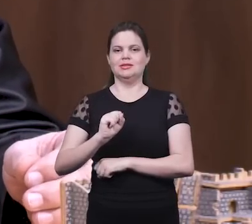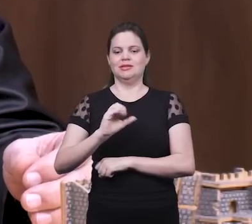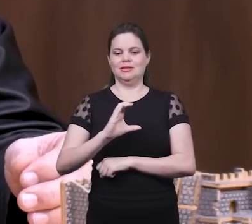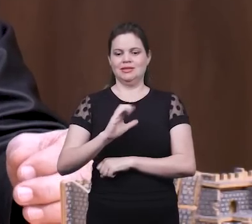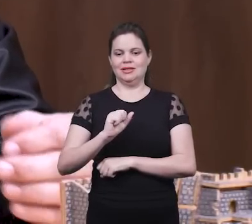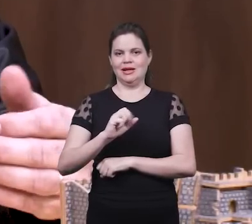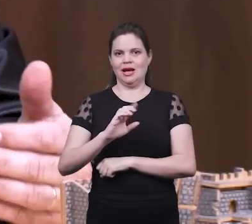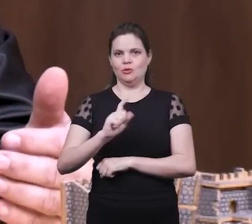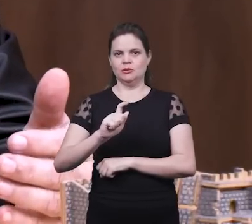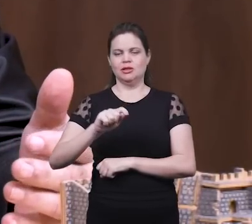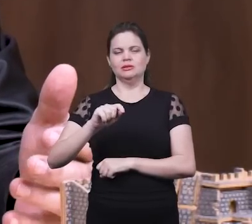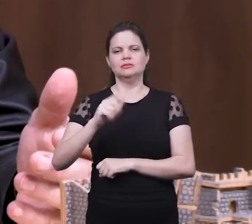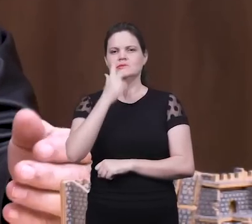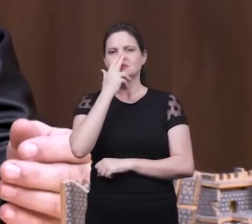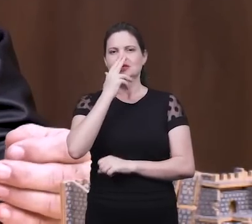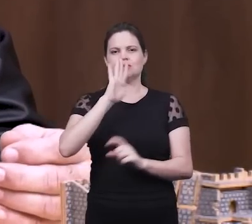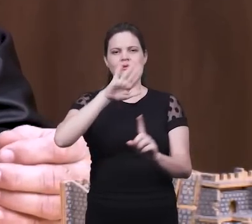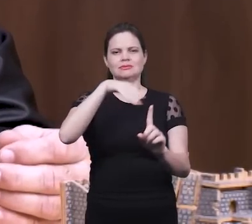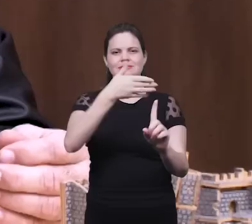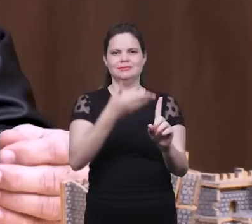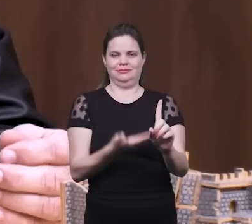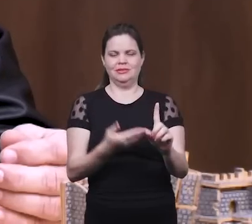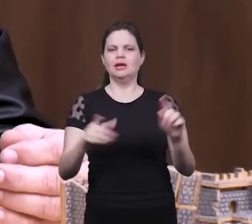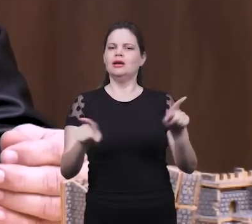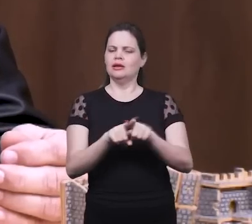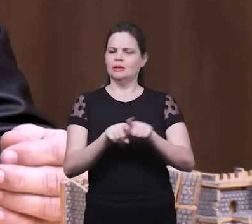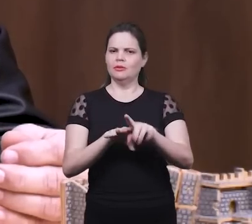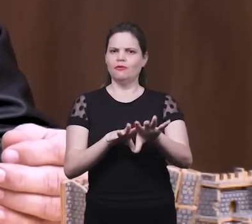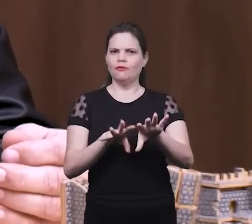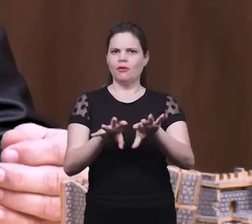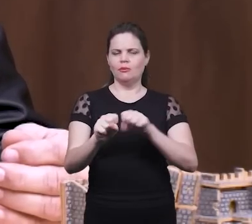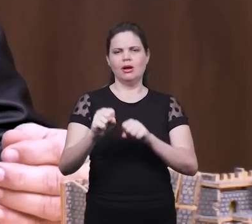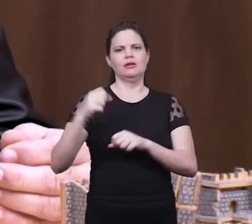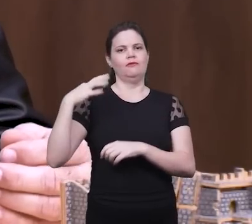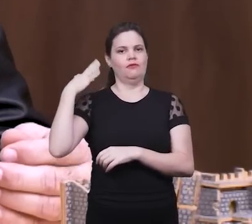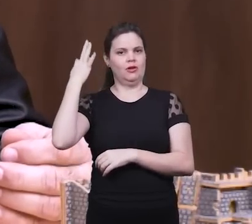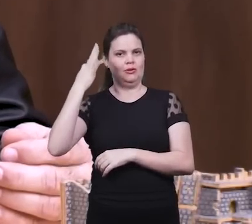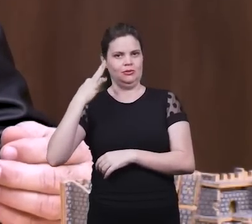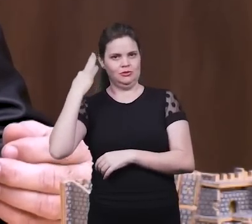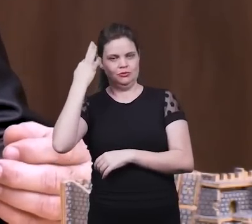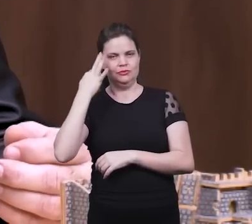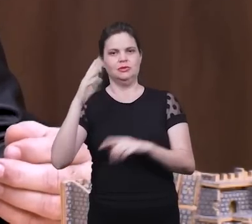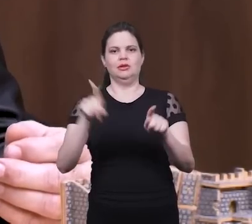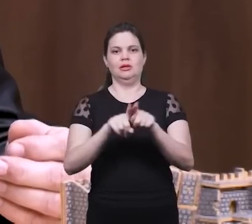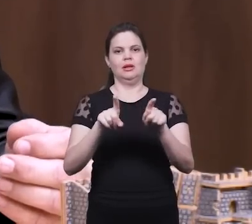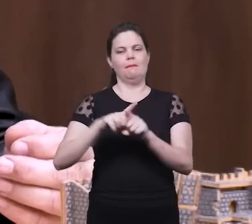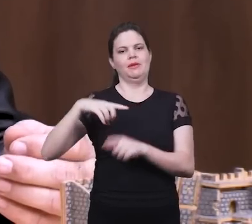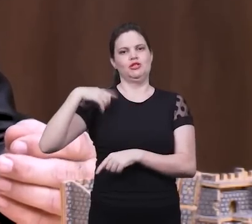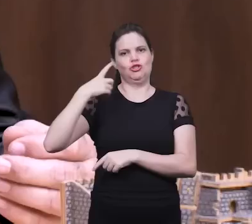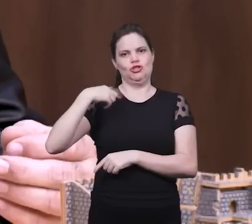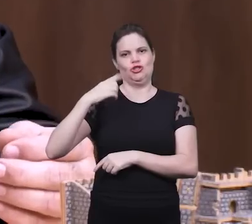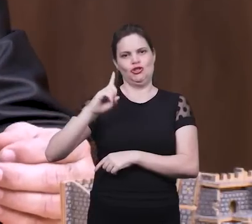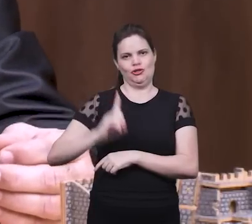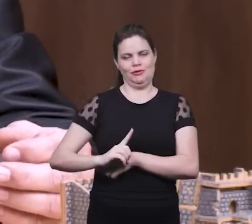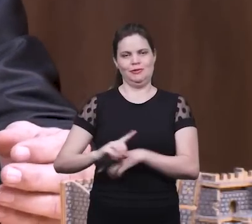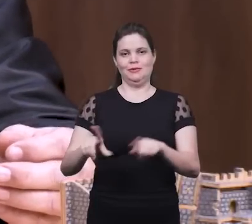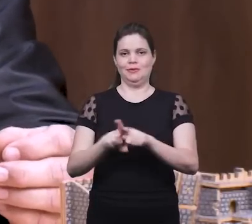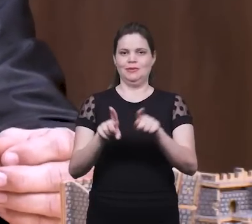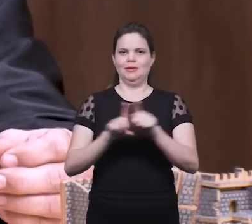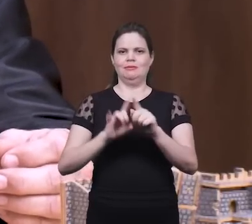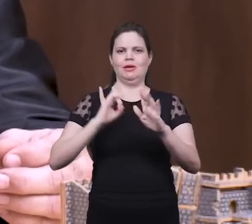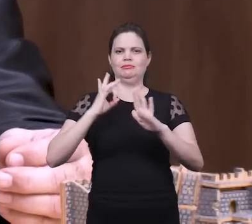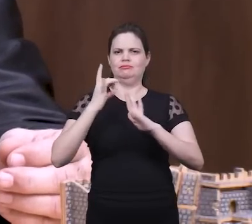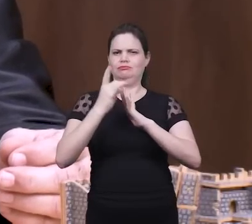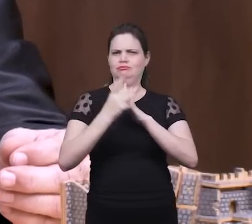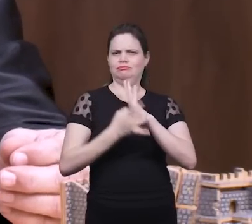geral. Ele também é bacharel em teologia, em filosofia, em direito e é